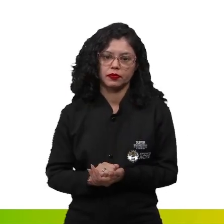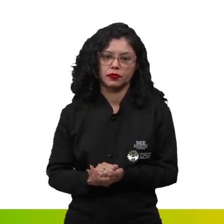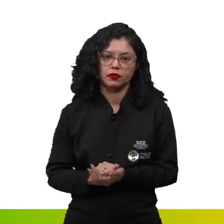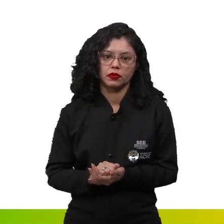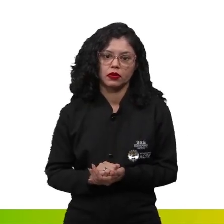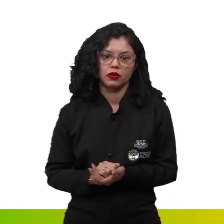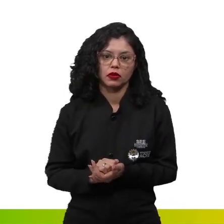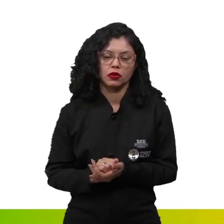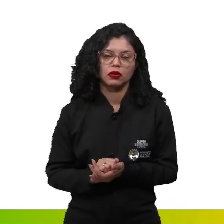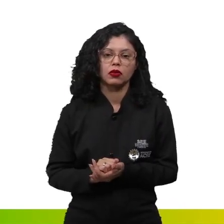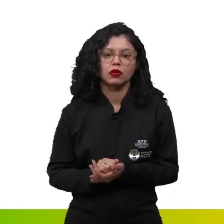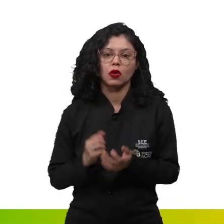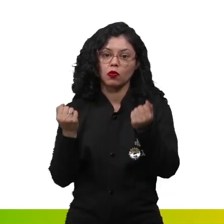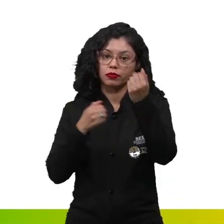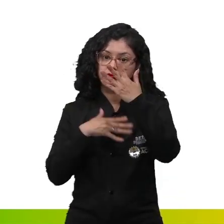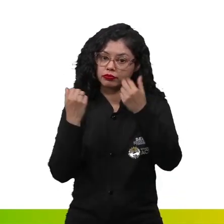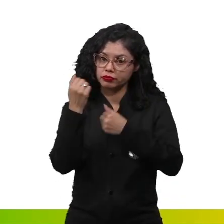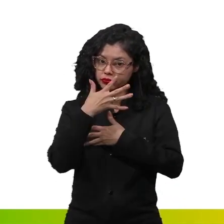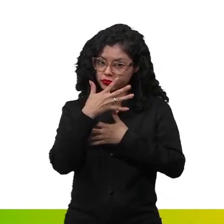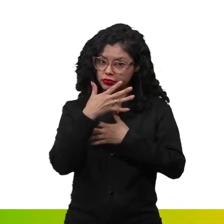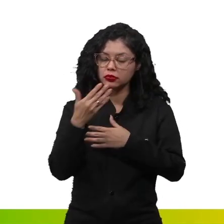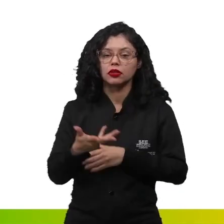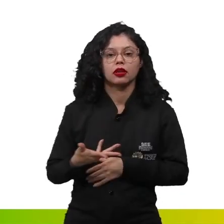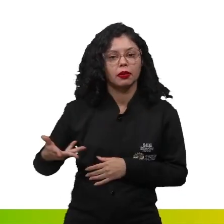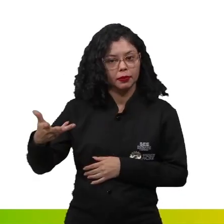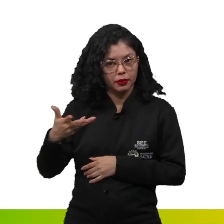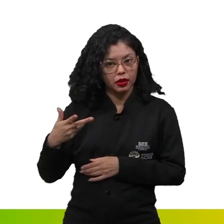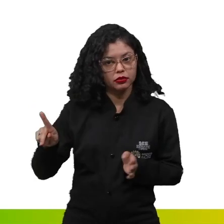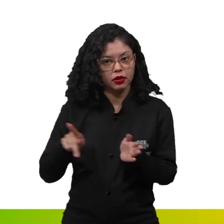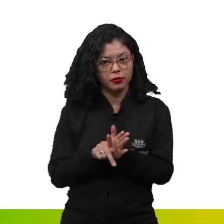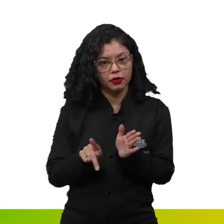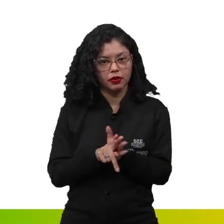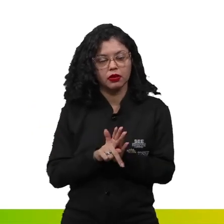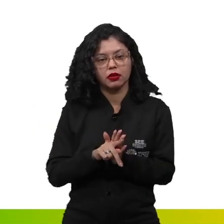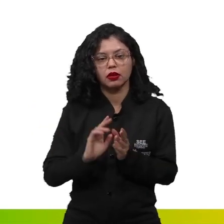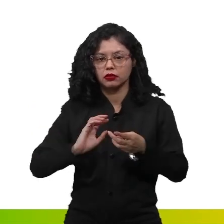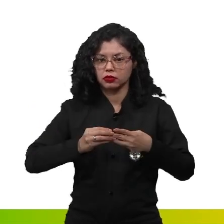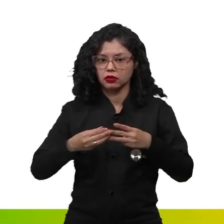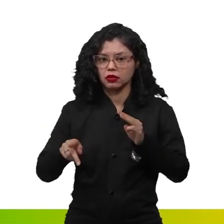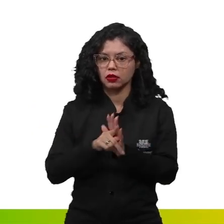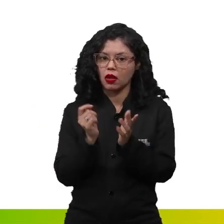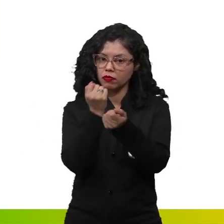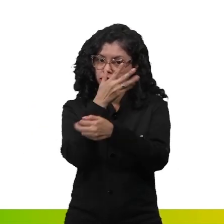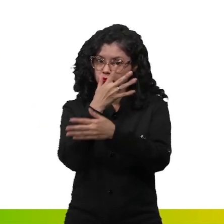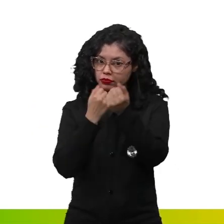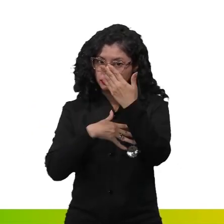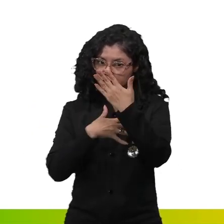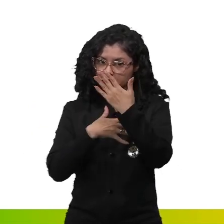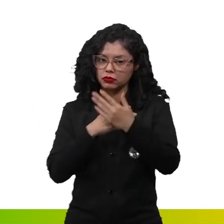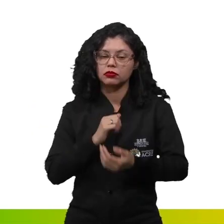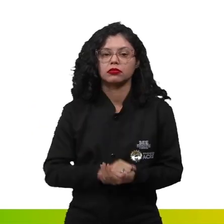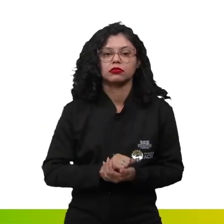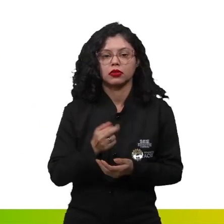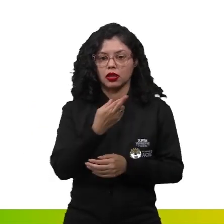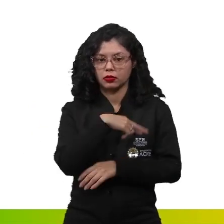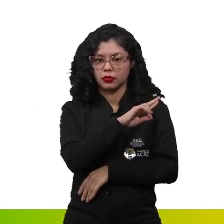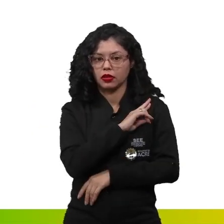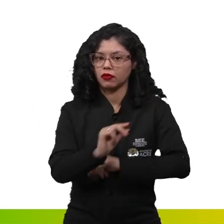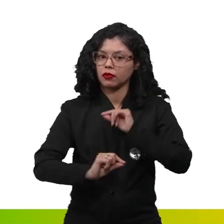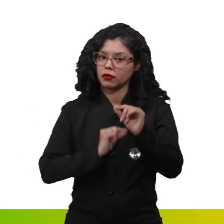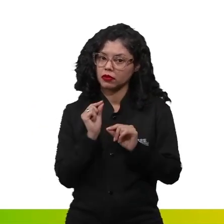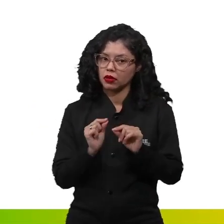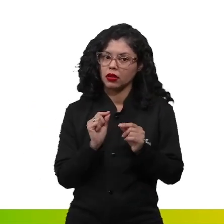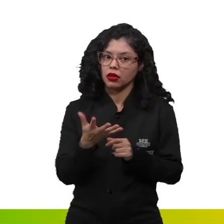do neurônio. É a unidade básica do sistema nervoso e é a célula nervosa, denominada neurônio. Elas são responsáveis